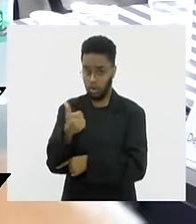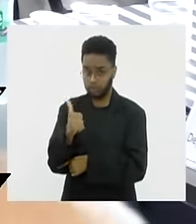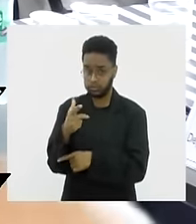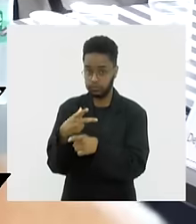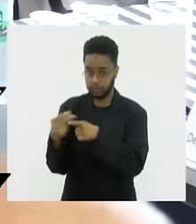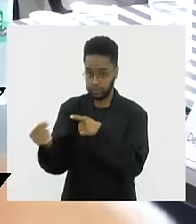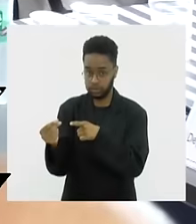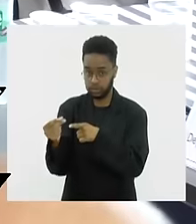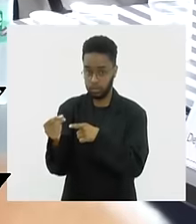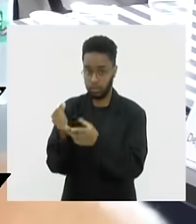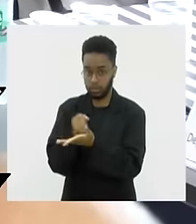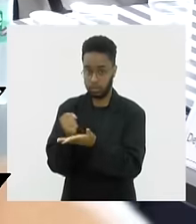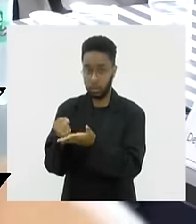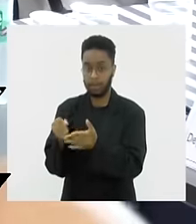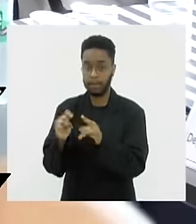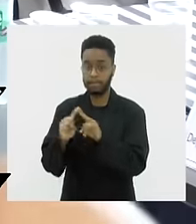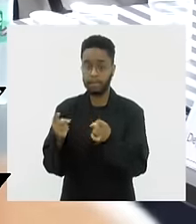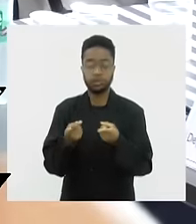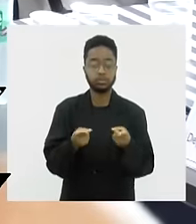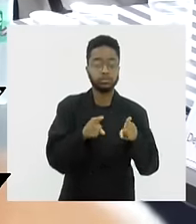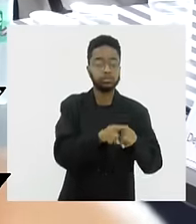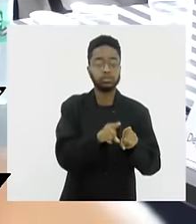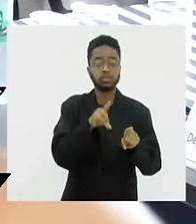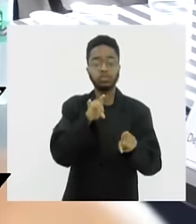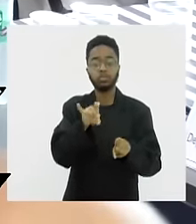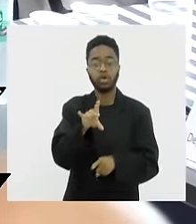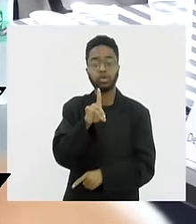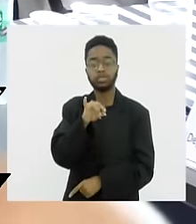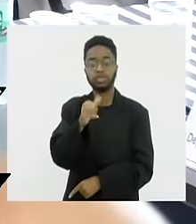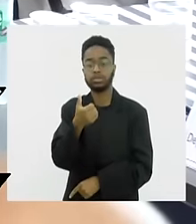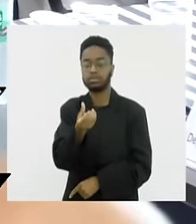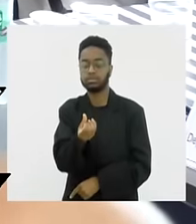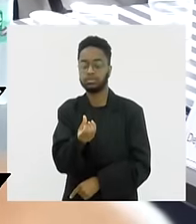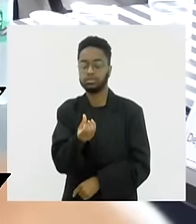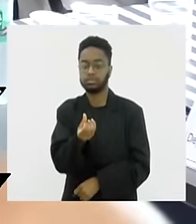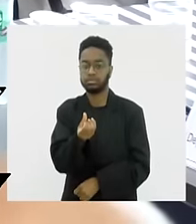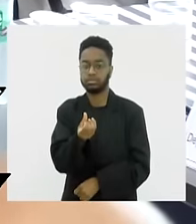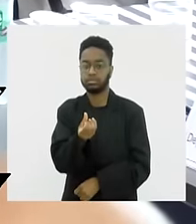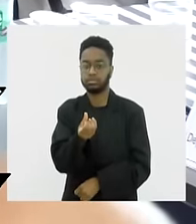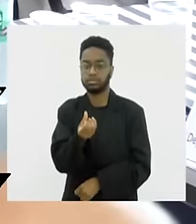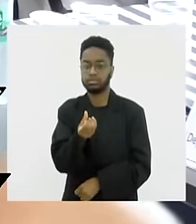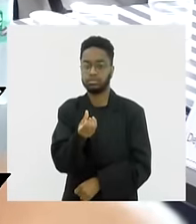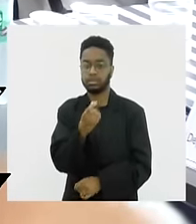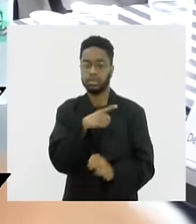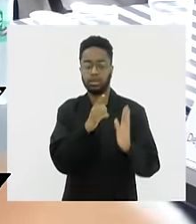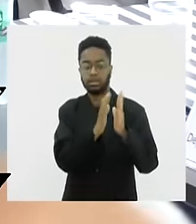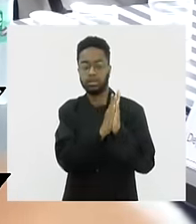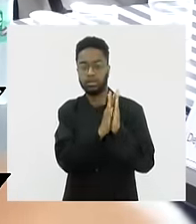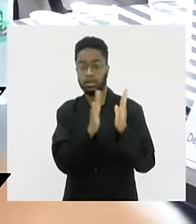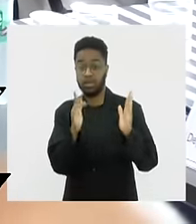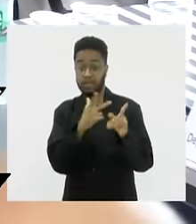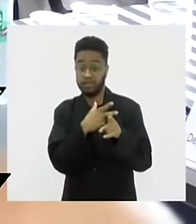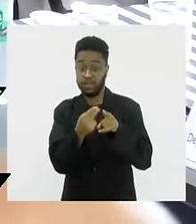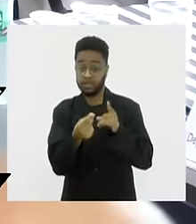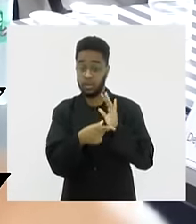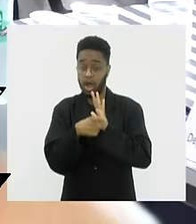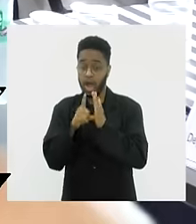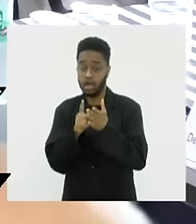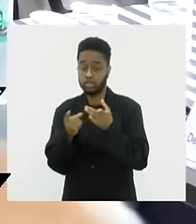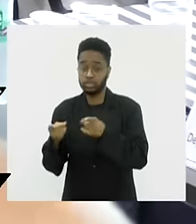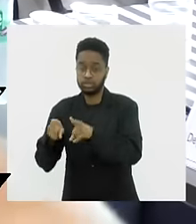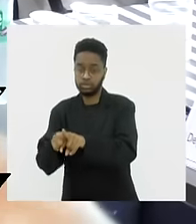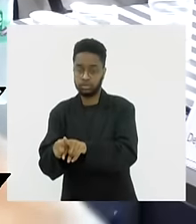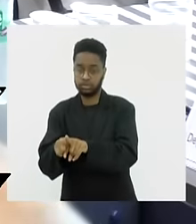esse consórcio foi constituído no dia 16? Ele ganhou o consórcio antes mesmo de ser